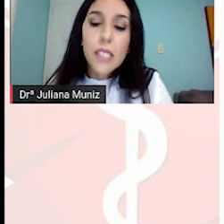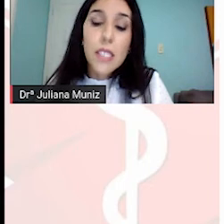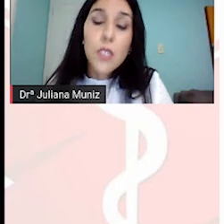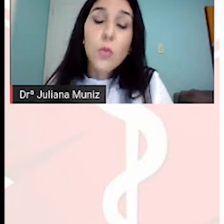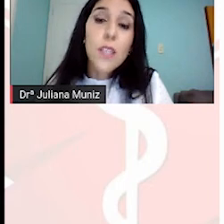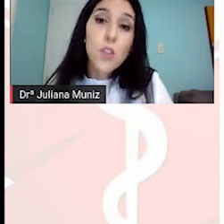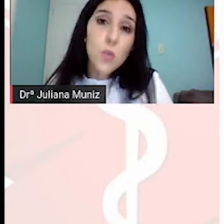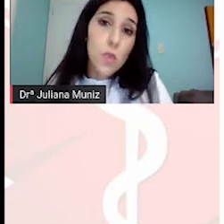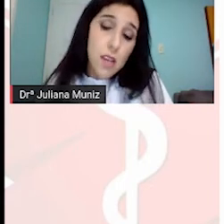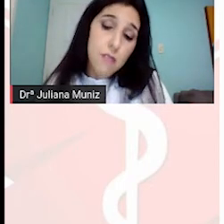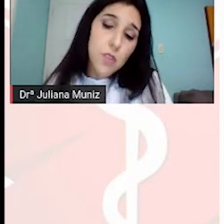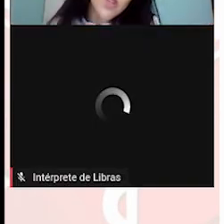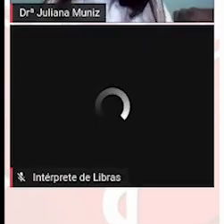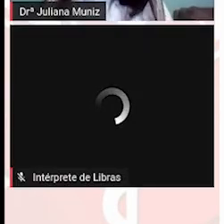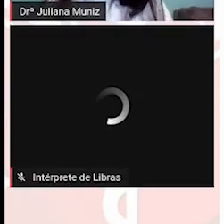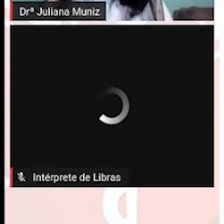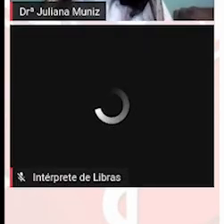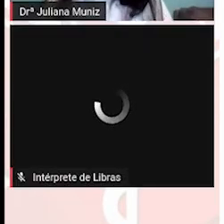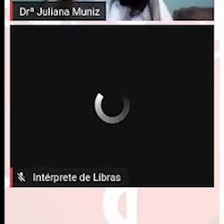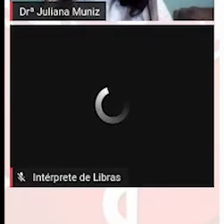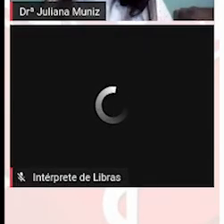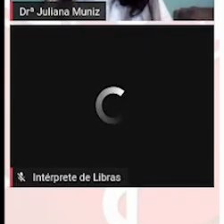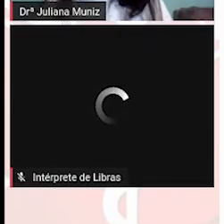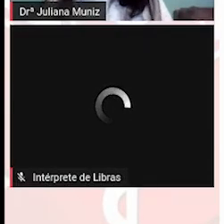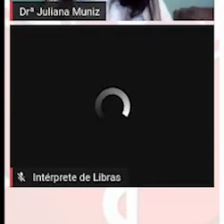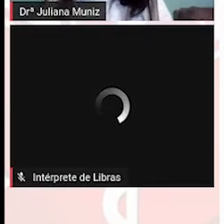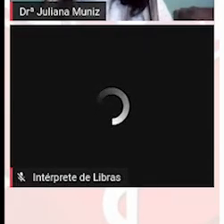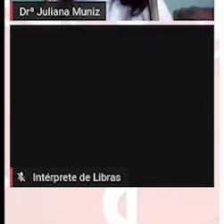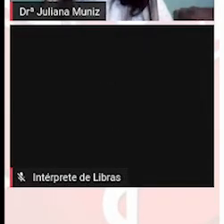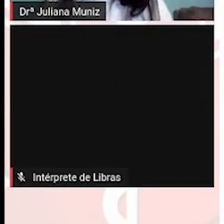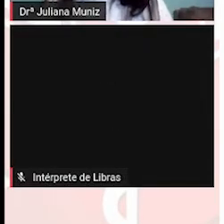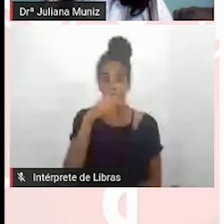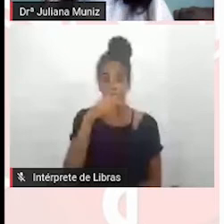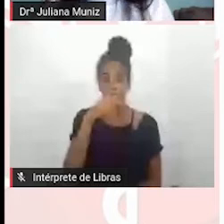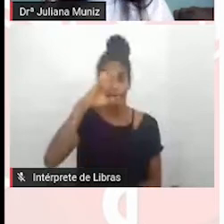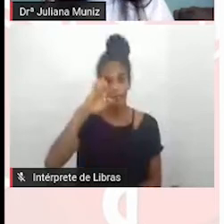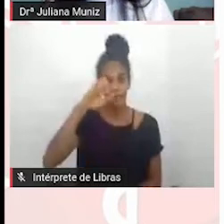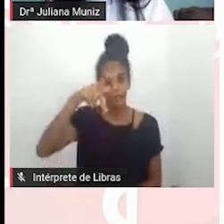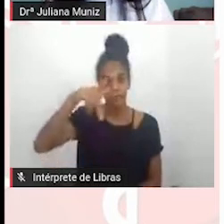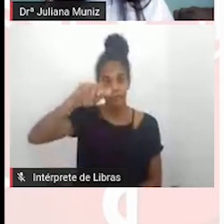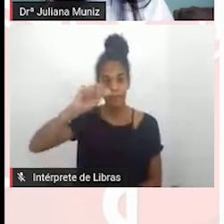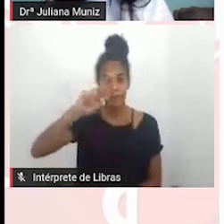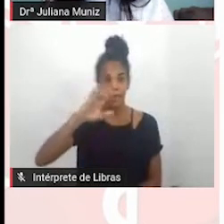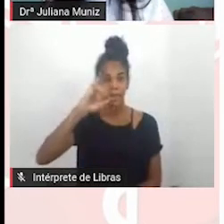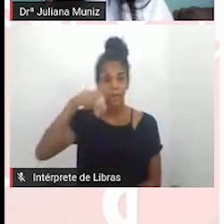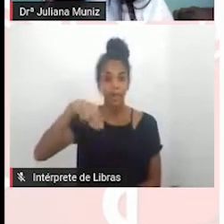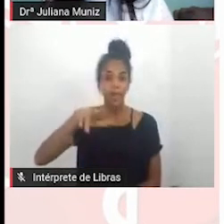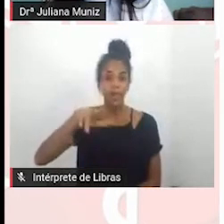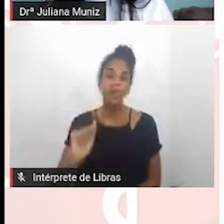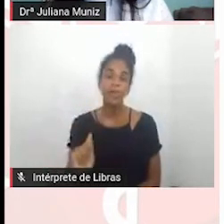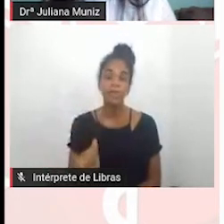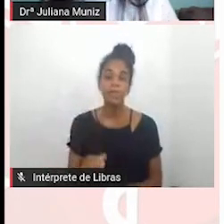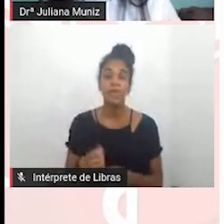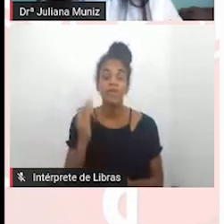não entende ainda o mecanismo fisiopatológico do coronavírus, ele é muito complexo. Ele gera, inclusive, trombose, múltiplas tromboses,